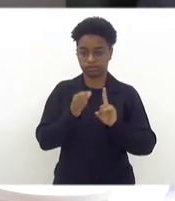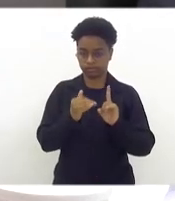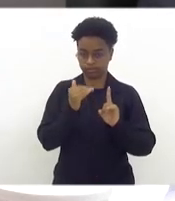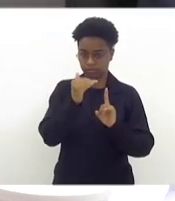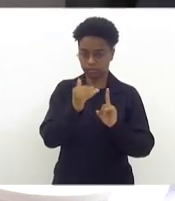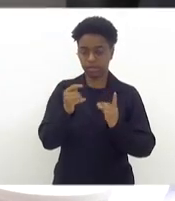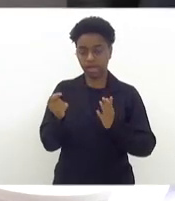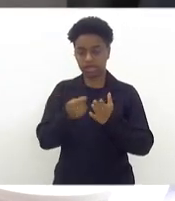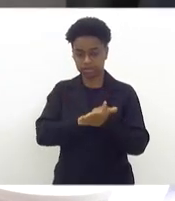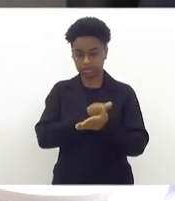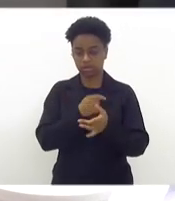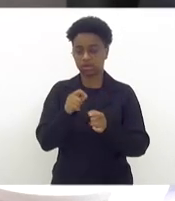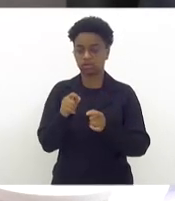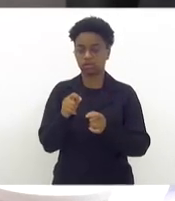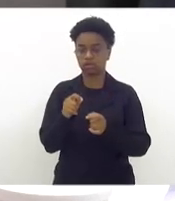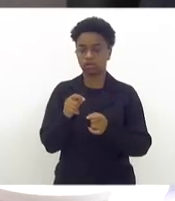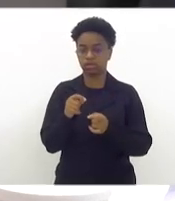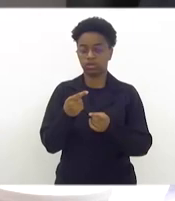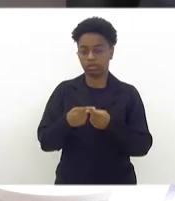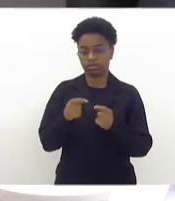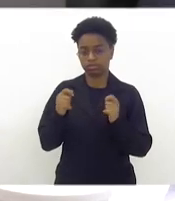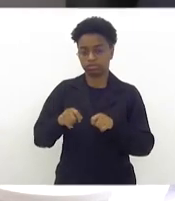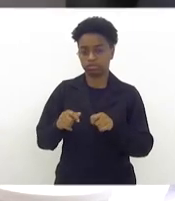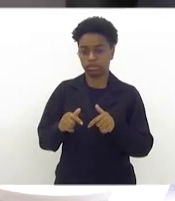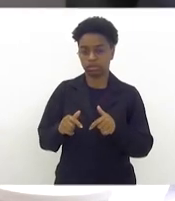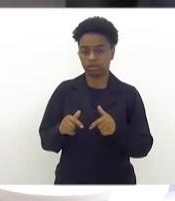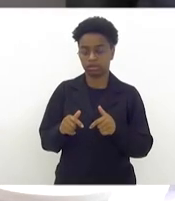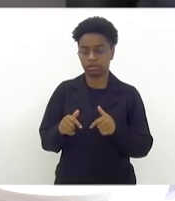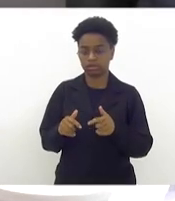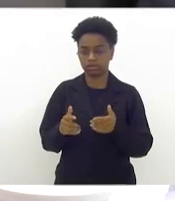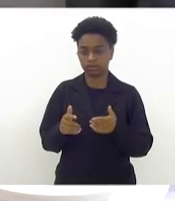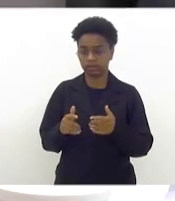a jurisdição dele de legislar o início